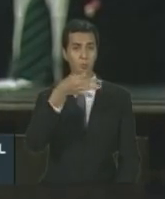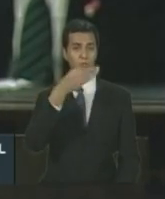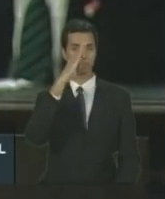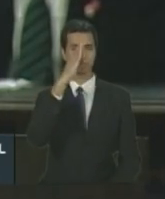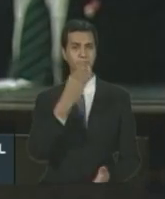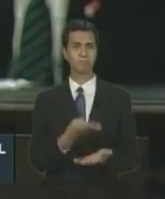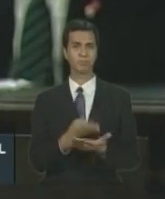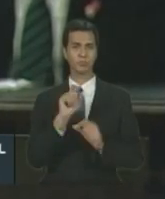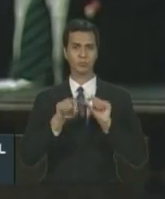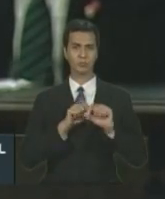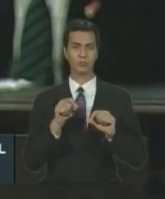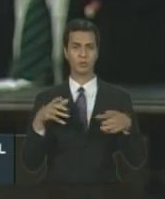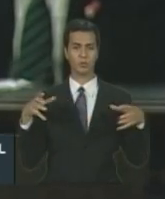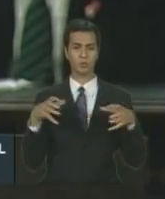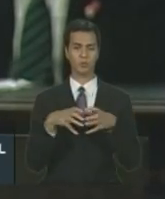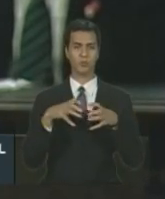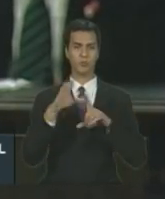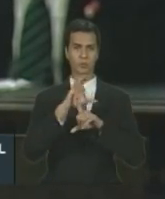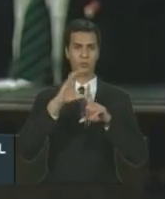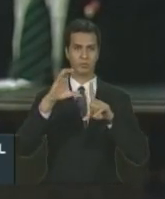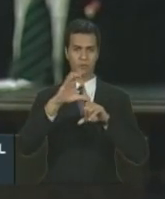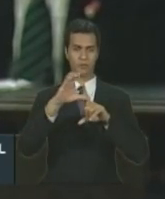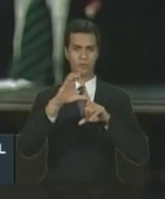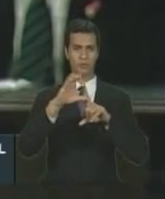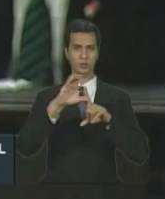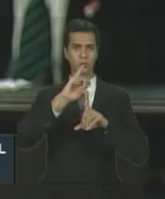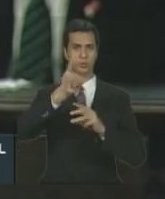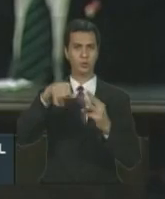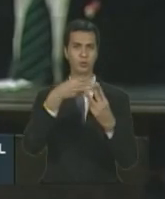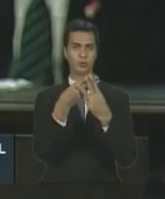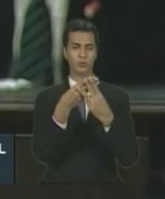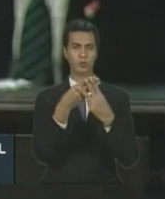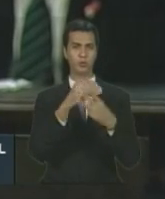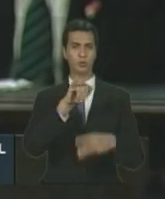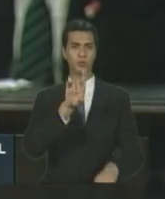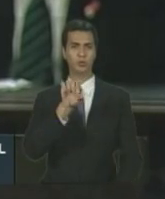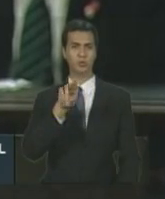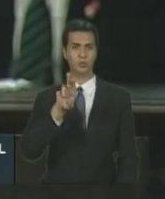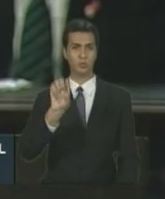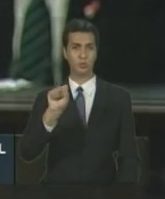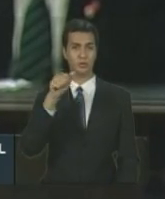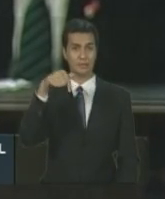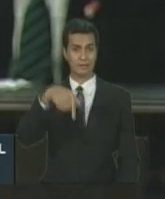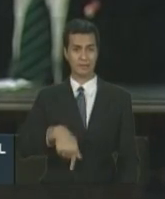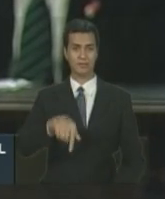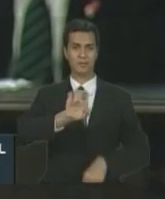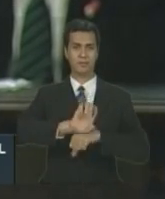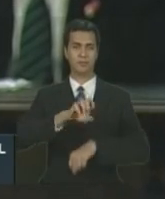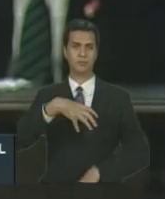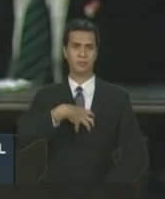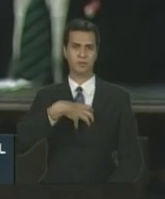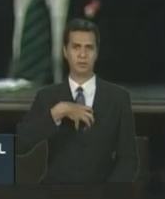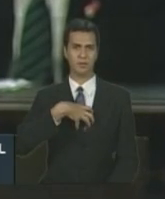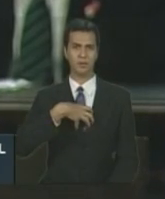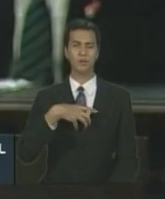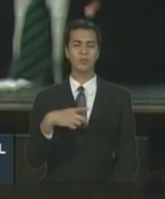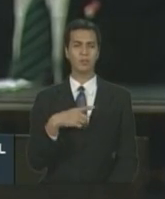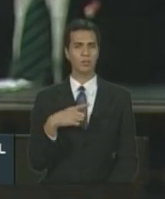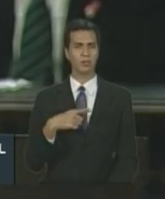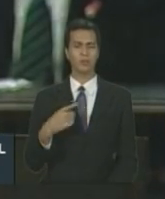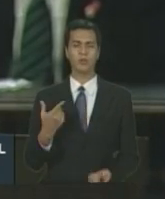a comunidade judaica na Bahia, ela tem a mesma característica de